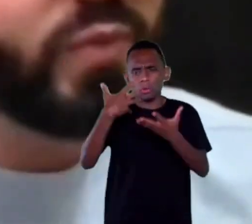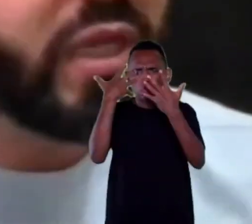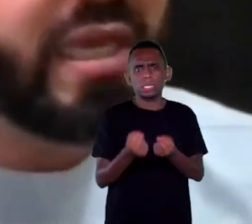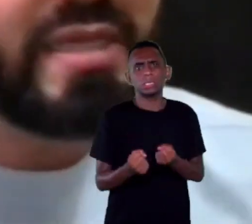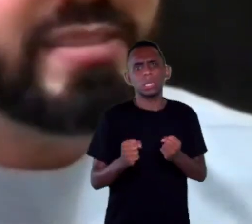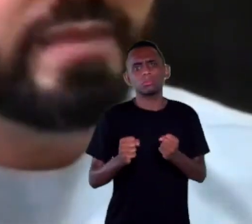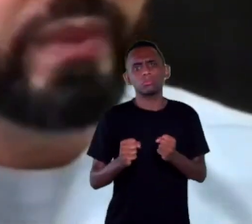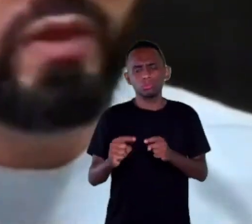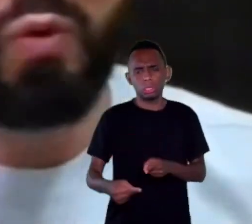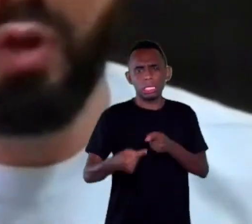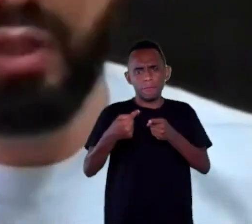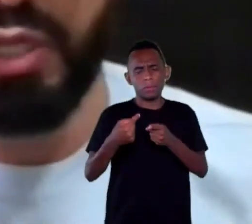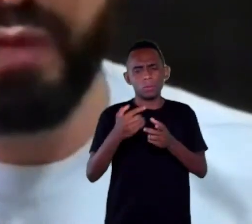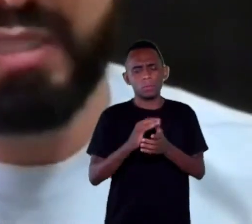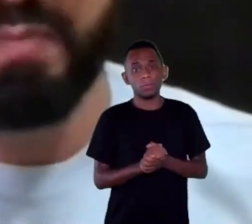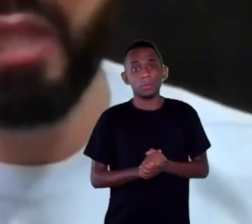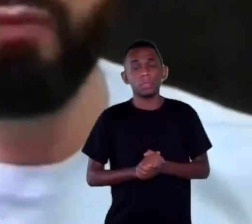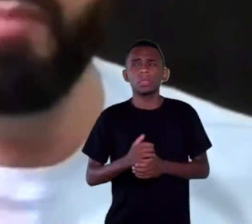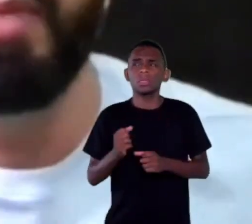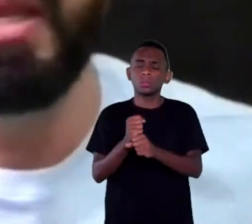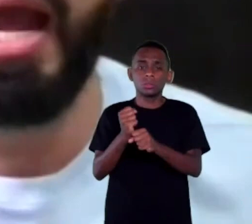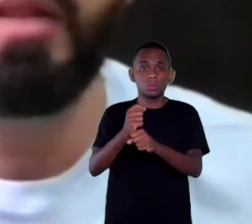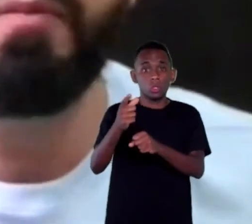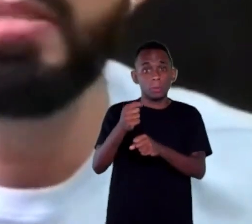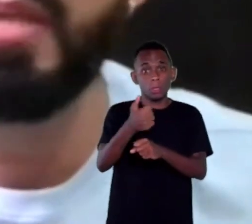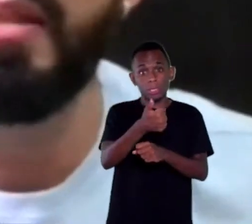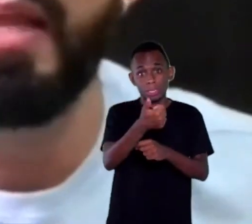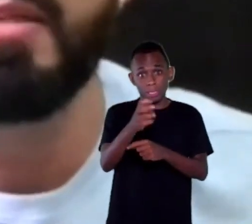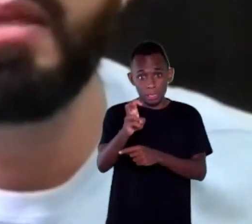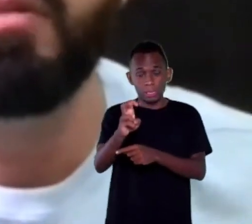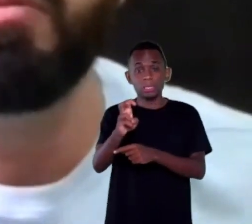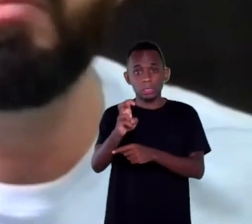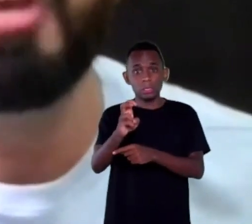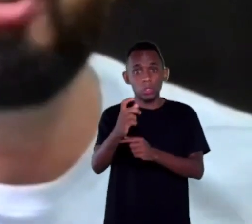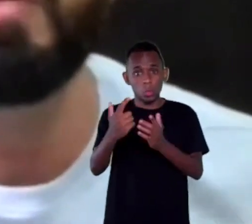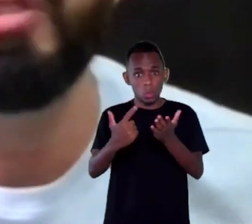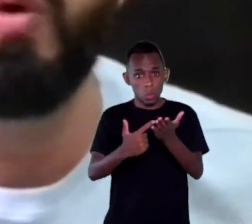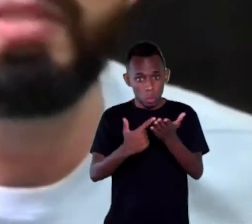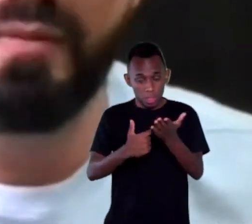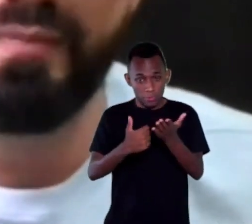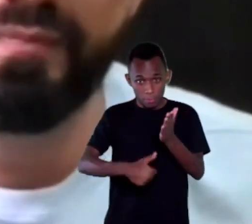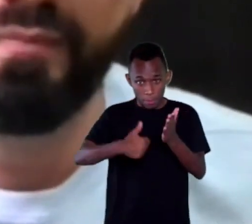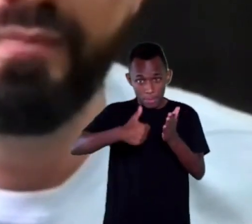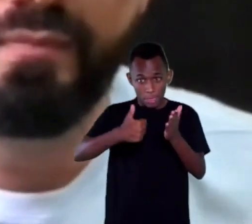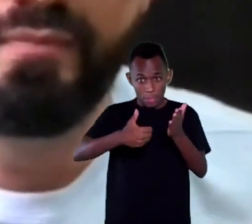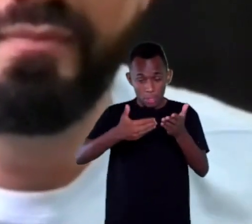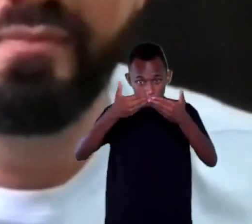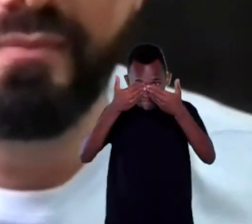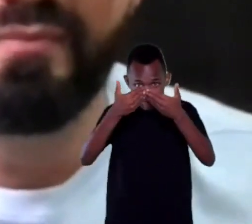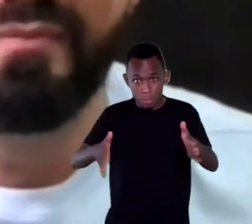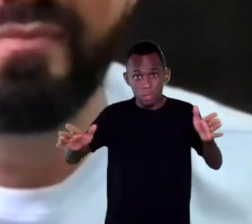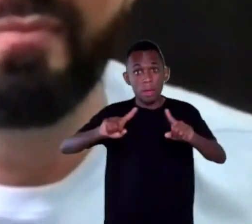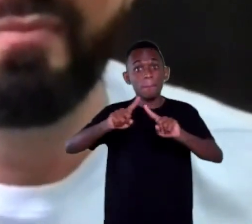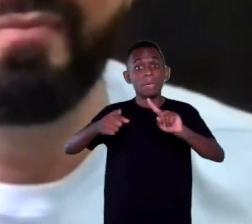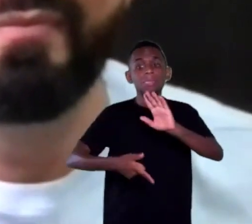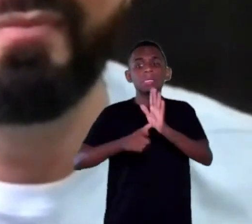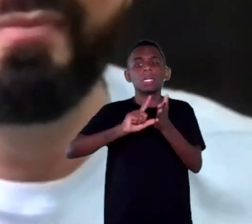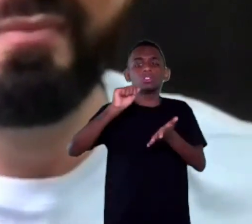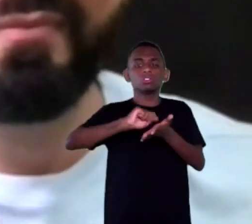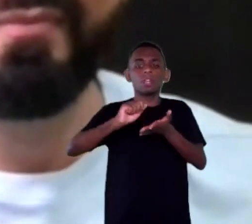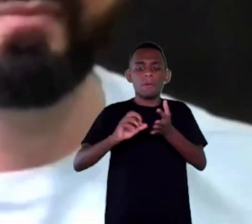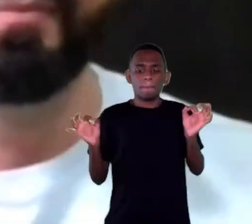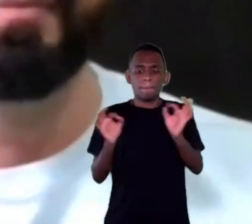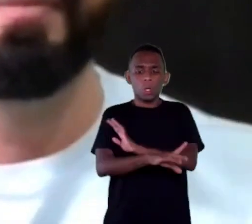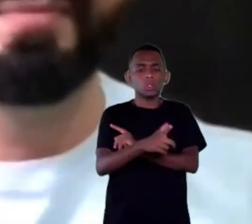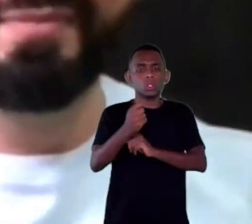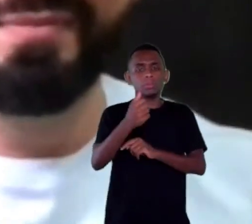foi em 2015 que o Nota de Falecimento foi publicado, mas que ele está escrito desde 2012. E aí a gente